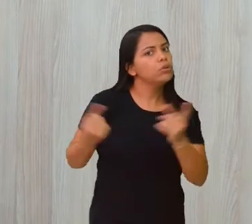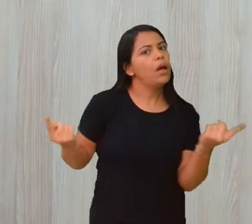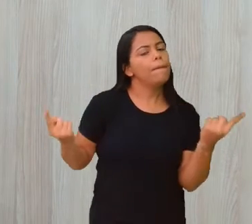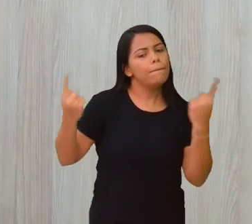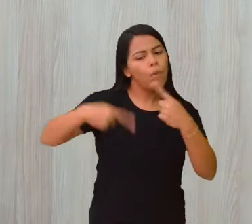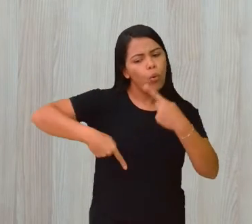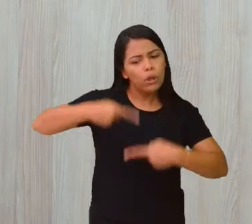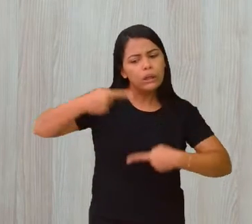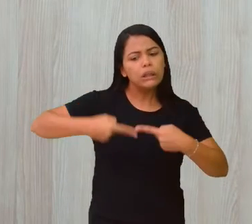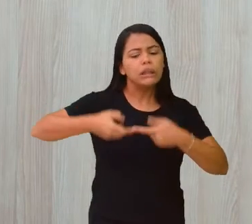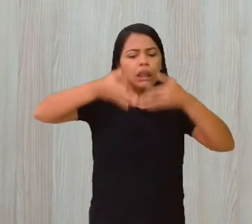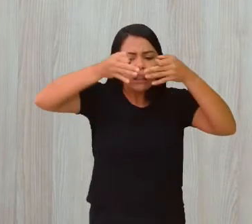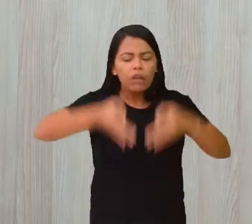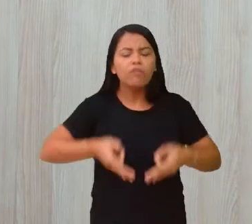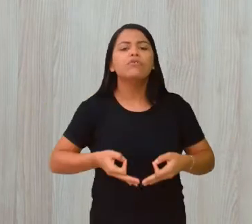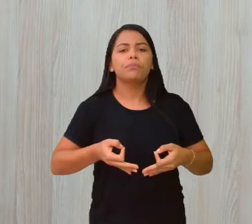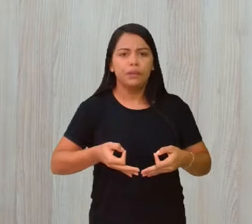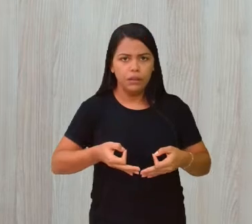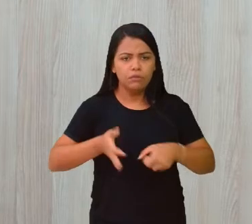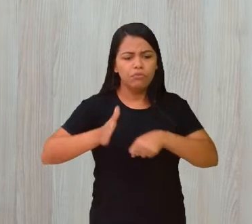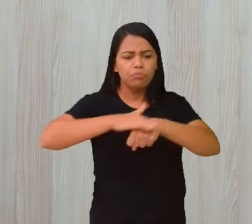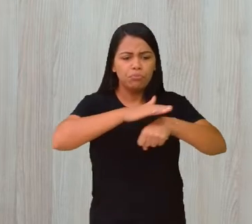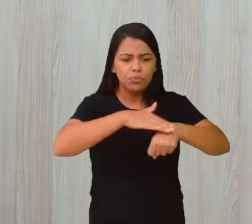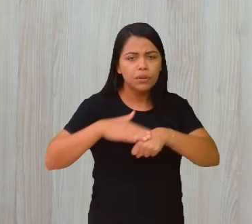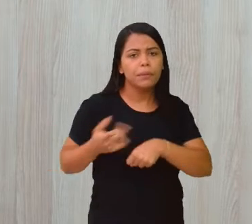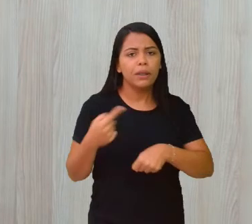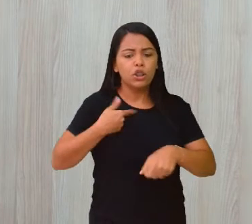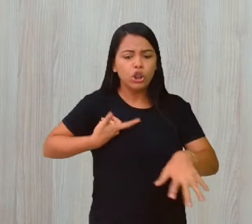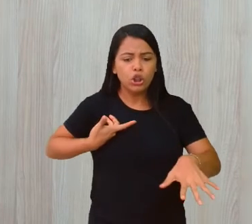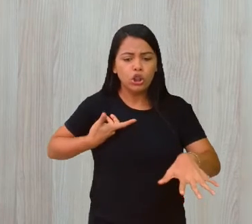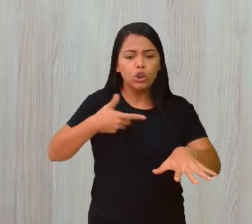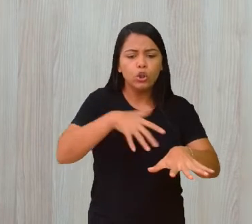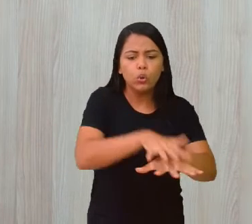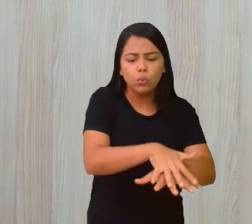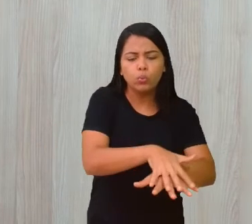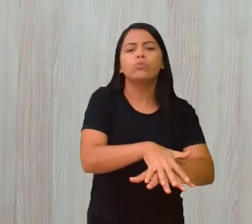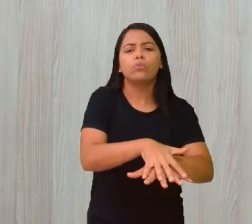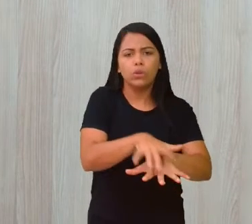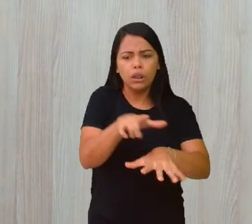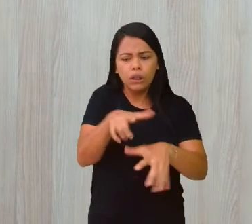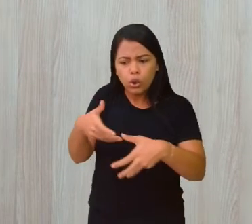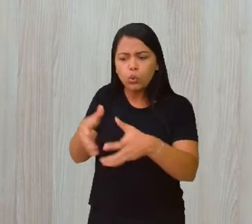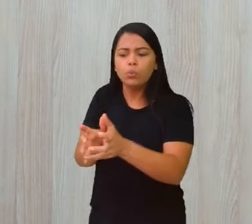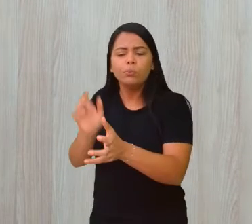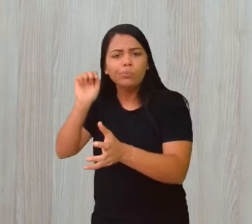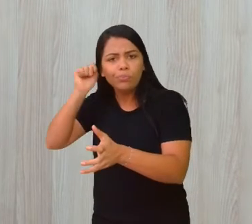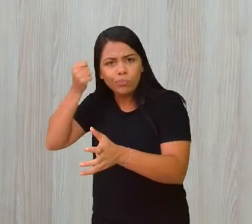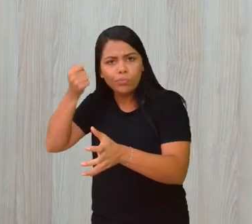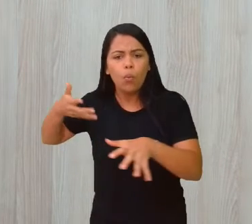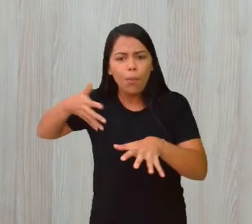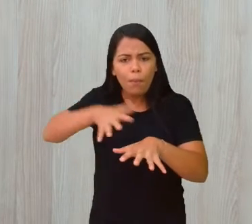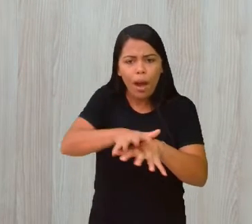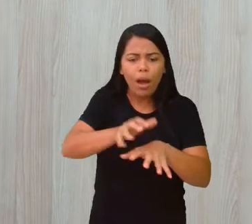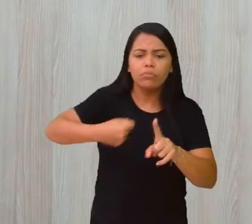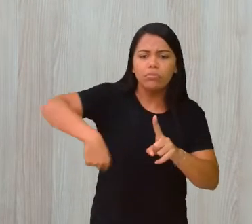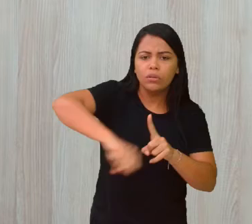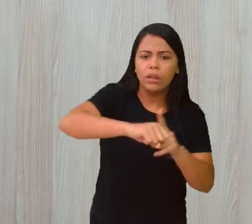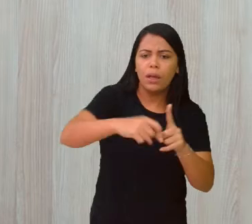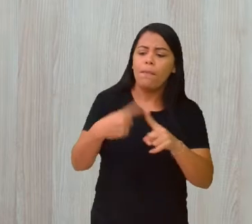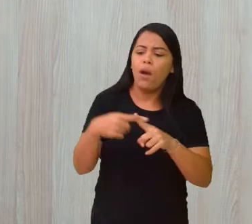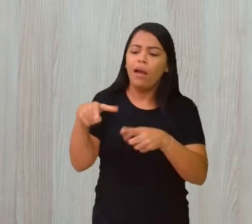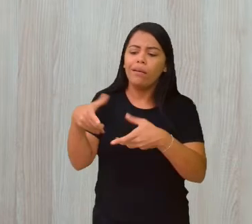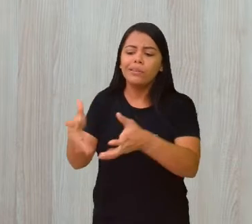afirmativas, ações afirmativas para que possam incluir essa comunidade, essa população que por muito